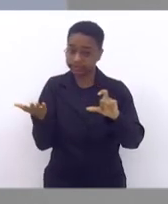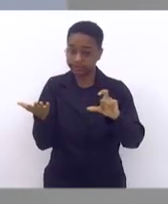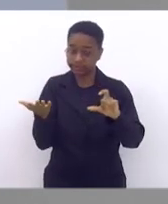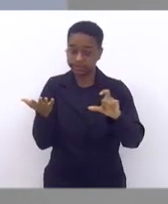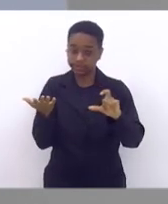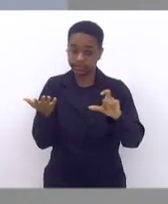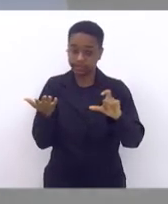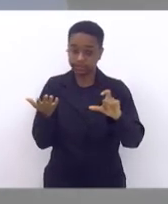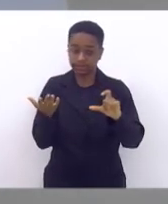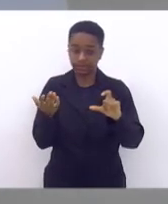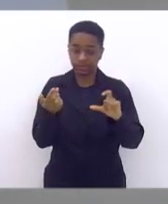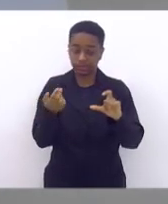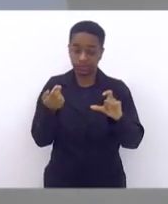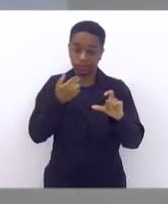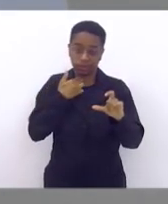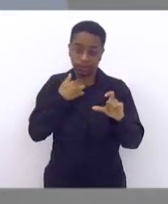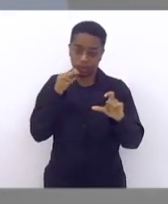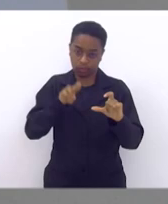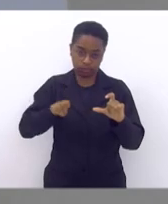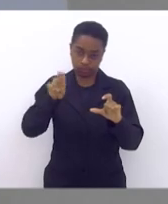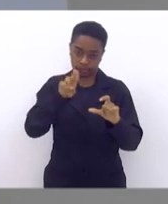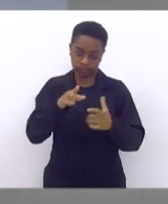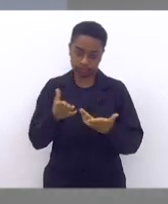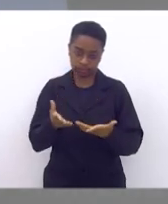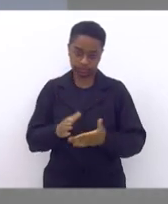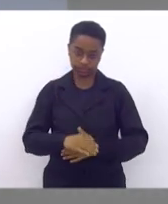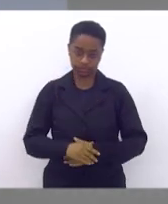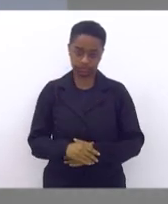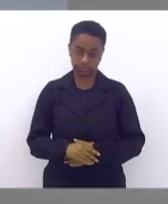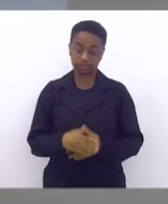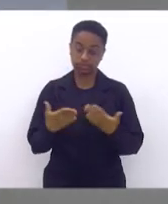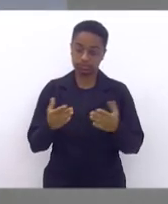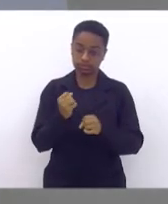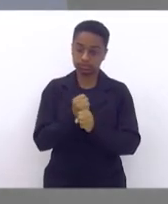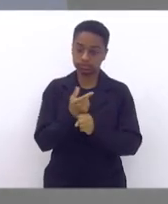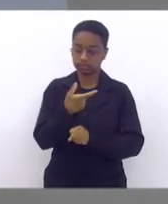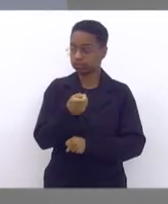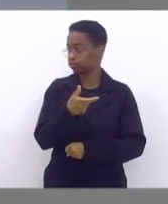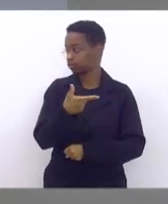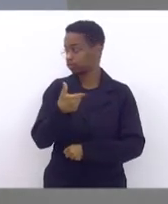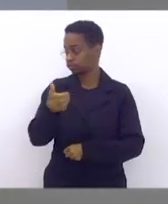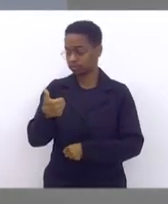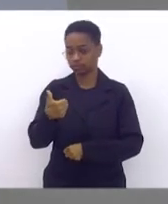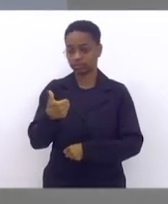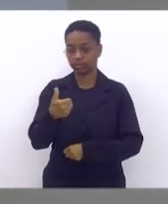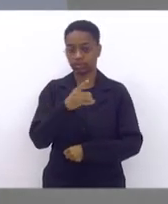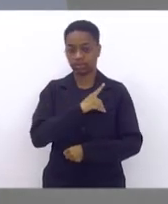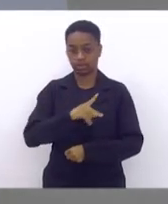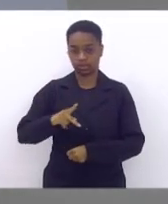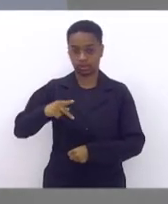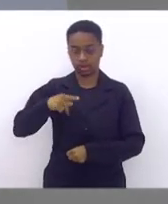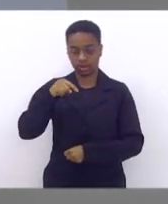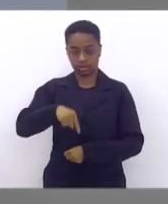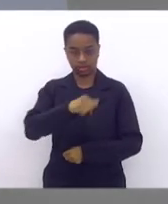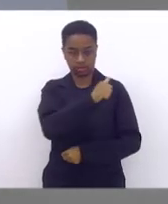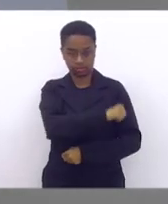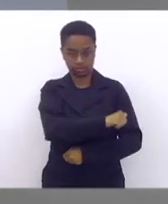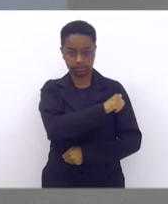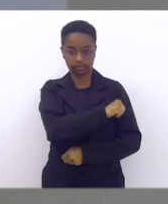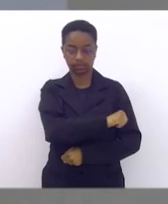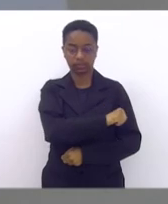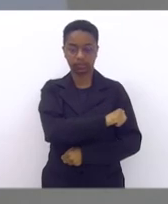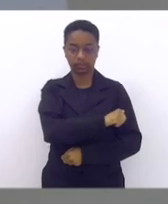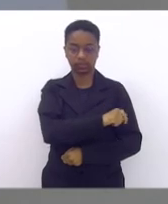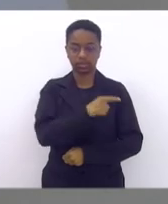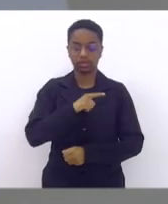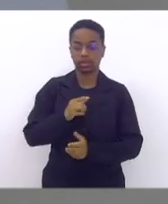utilizada. Né? Então, em 2021, a Defensoria Pública do Rio de Janeiro, ela fez